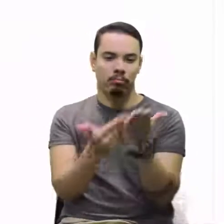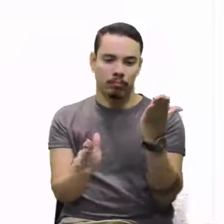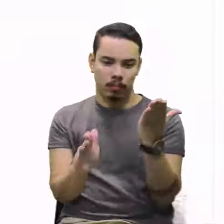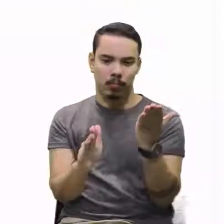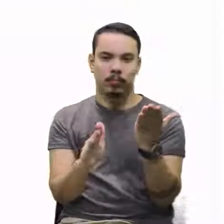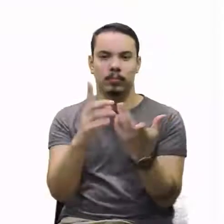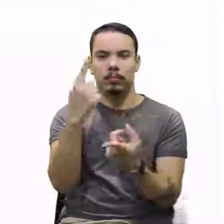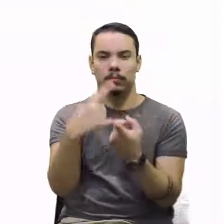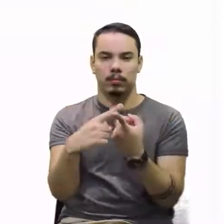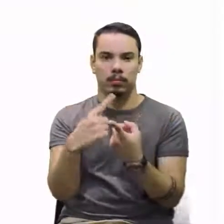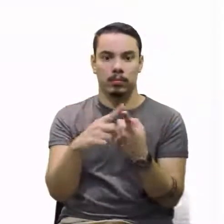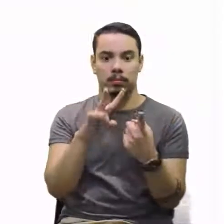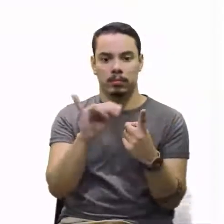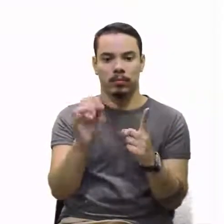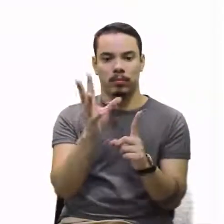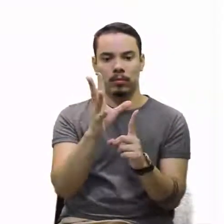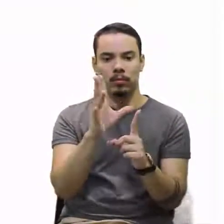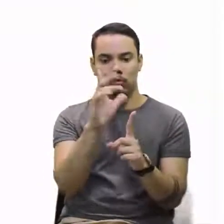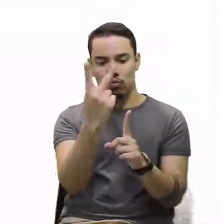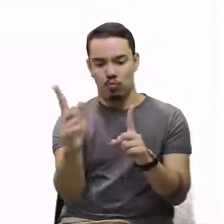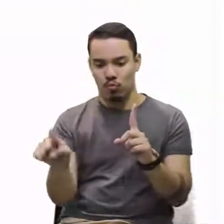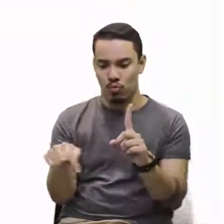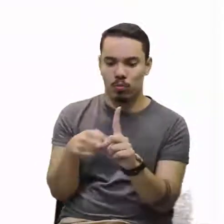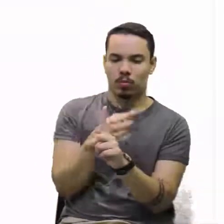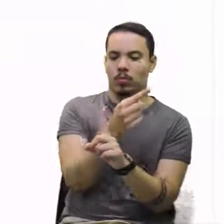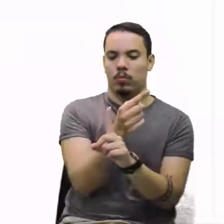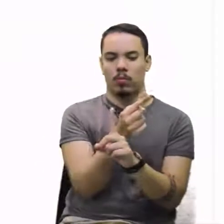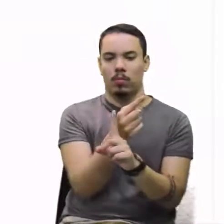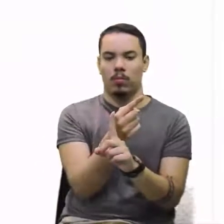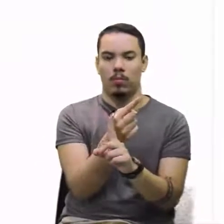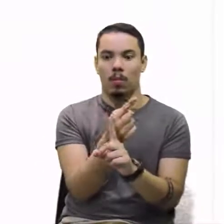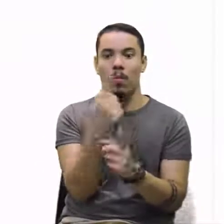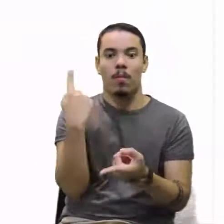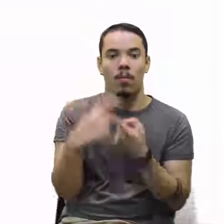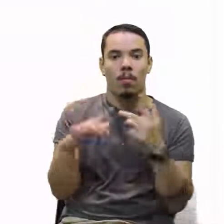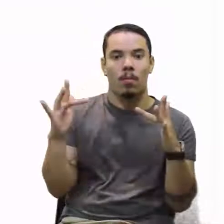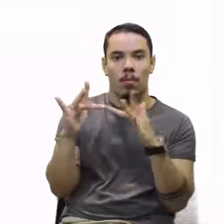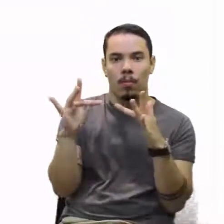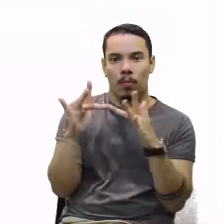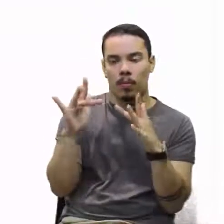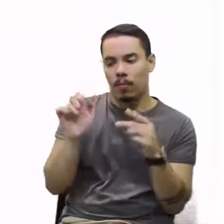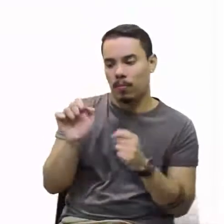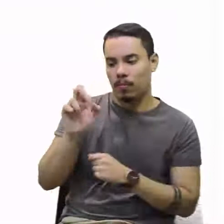circular de uma extremidade à outra, pelo contato com o ar.